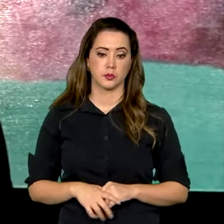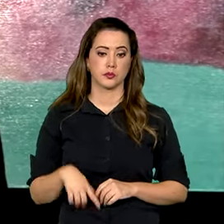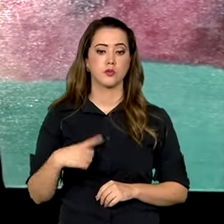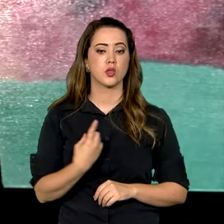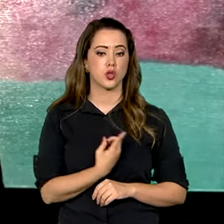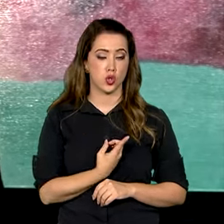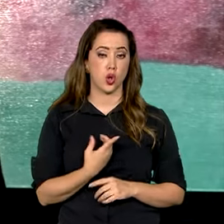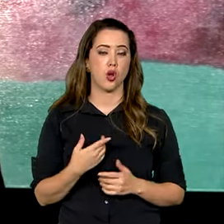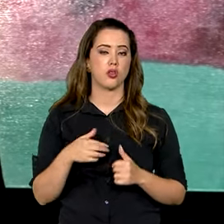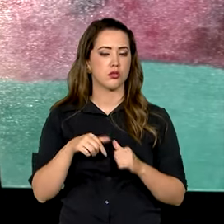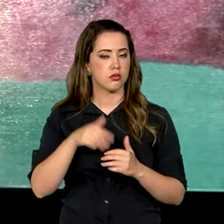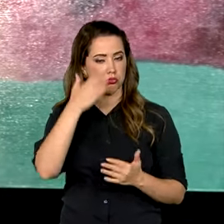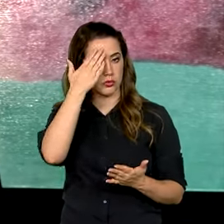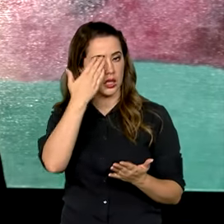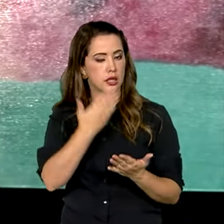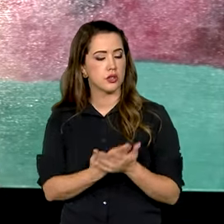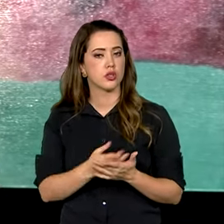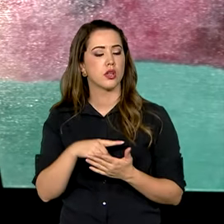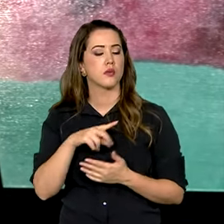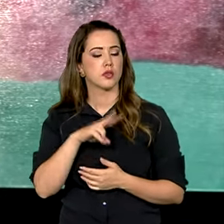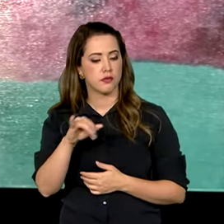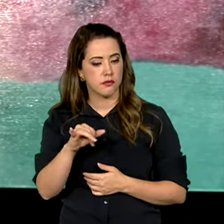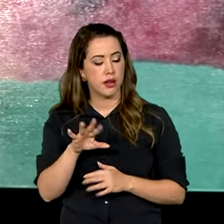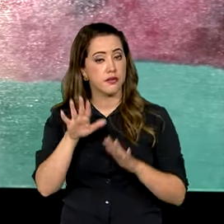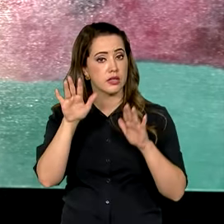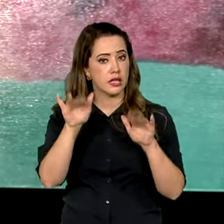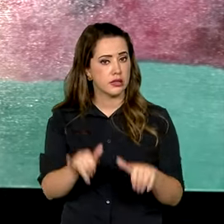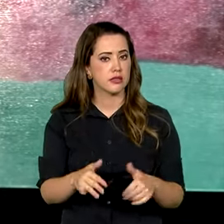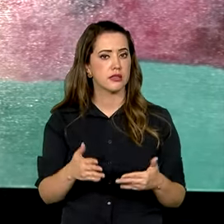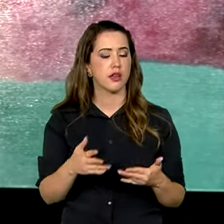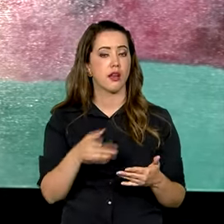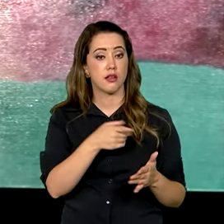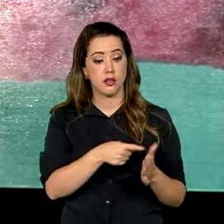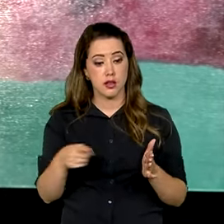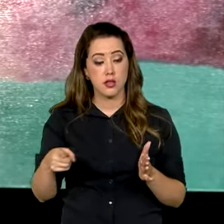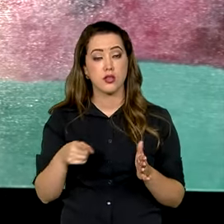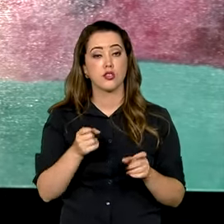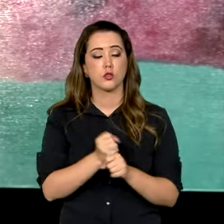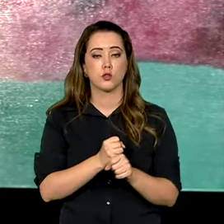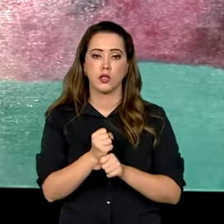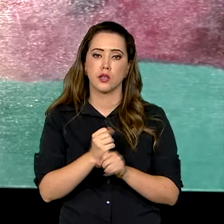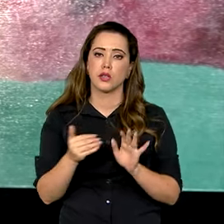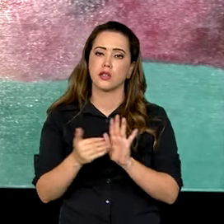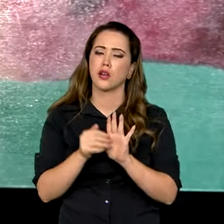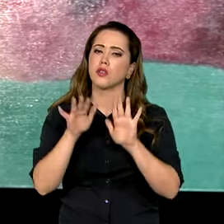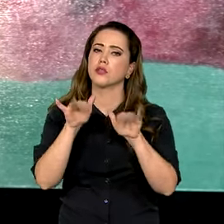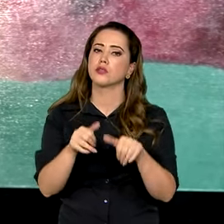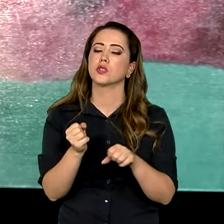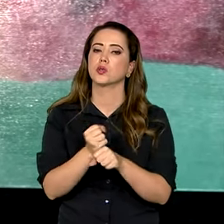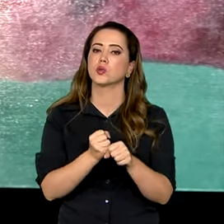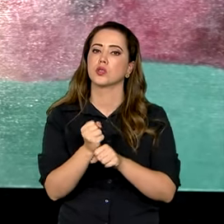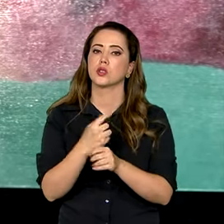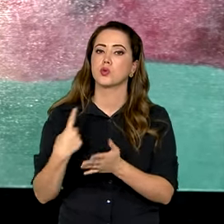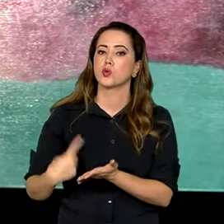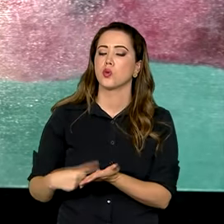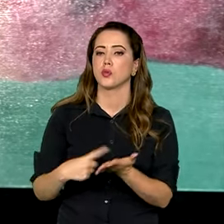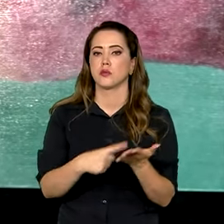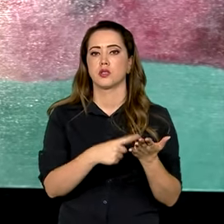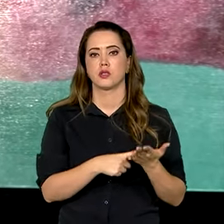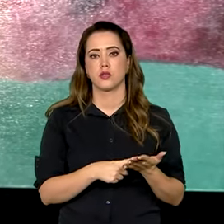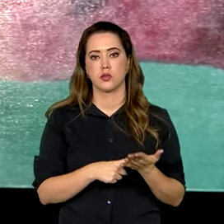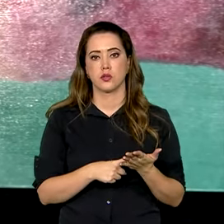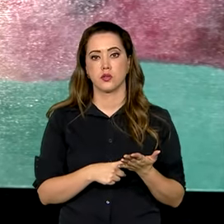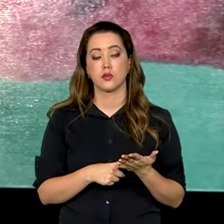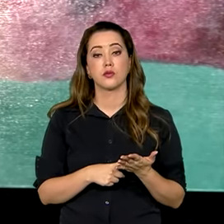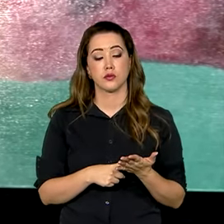estamos confiantes que nós vamos concluir nesse ano, até o final do ano, a agenda de consolidação do